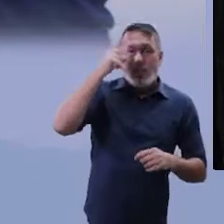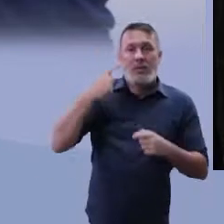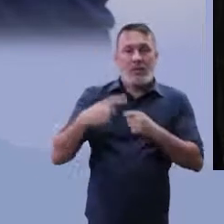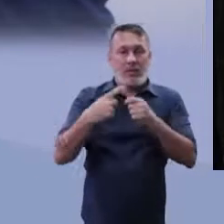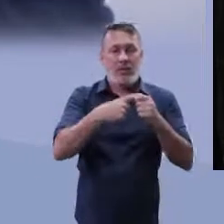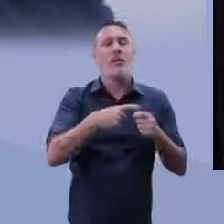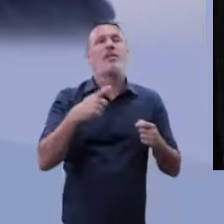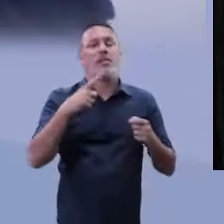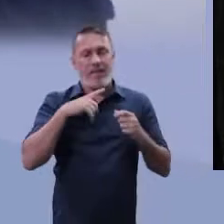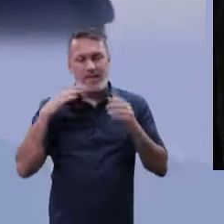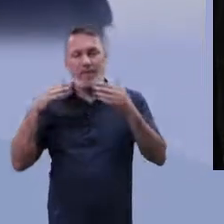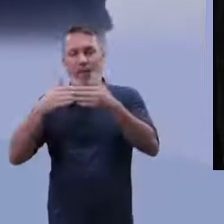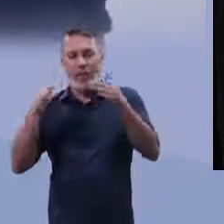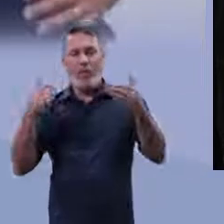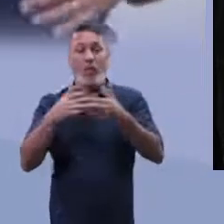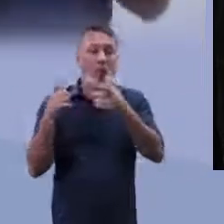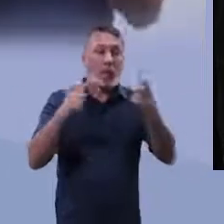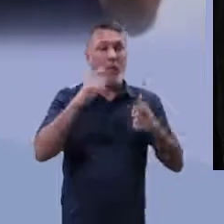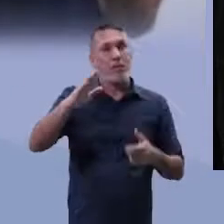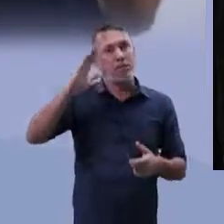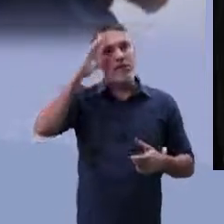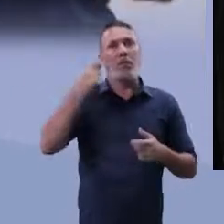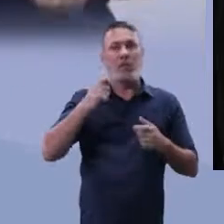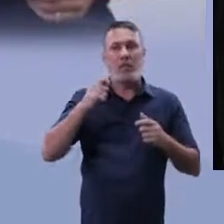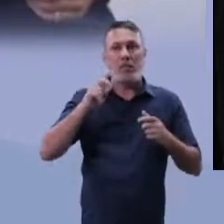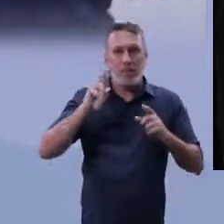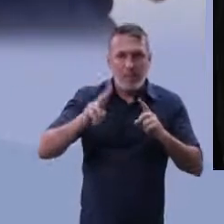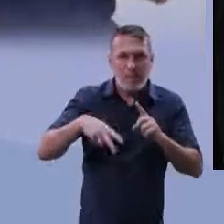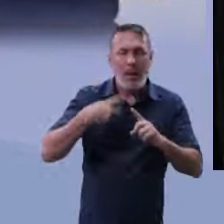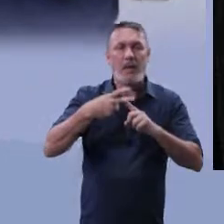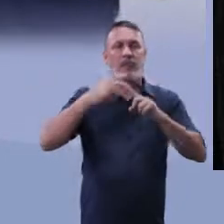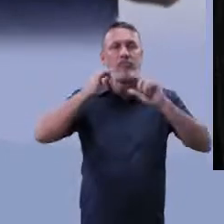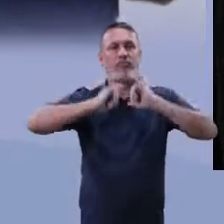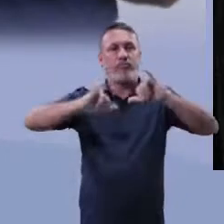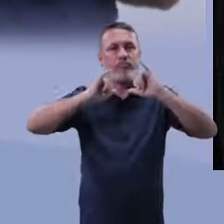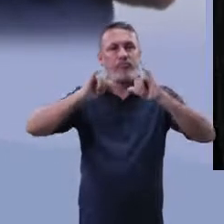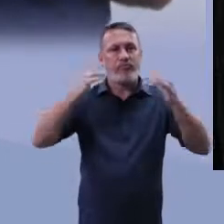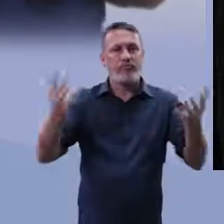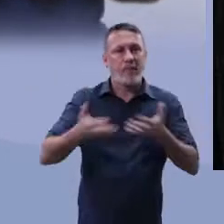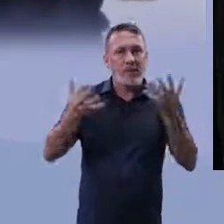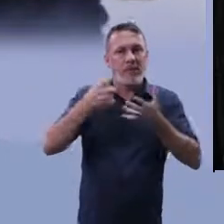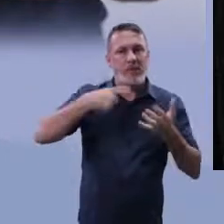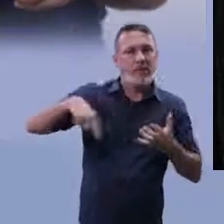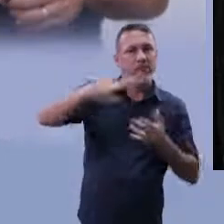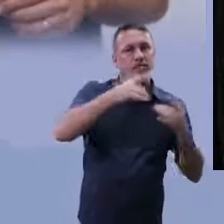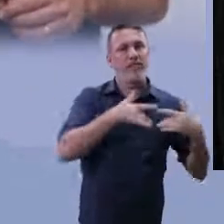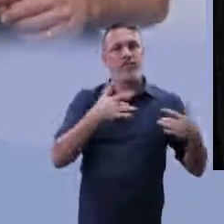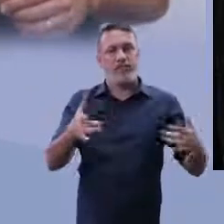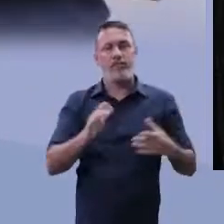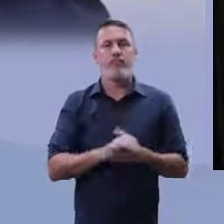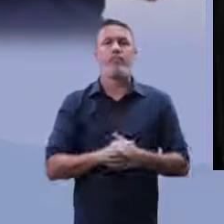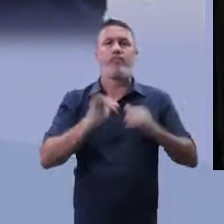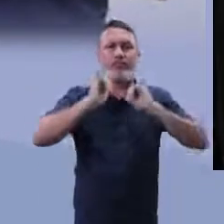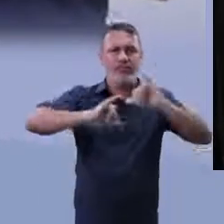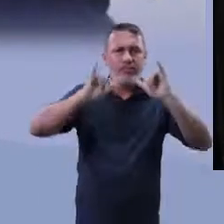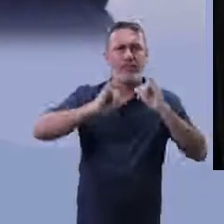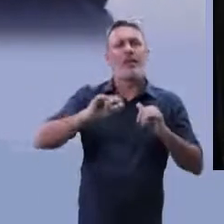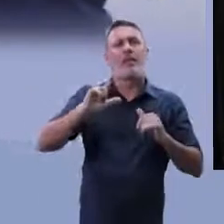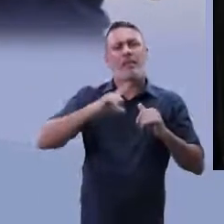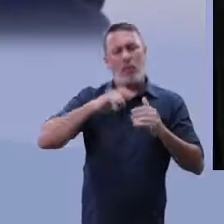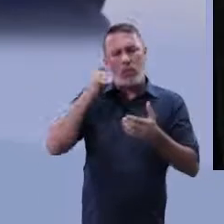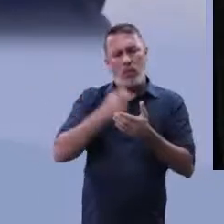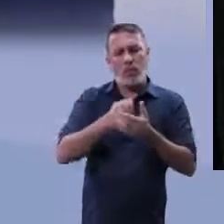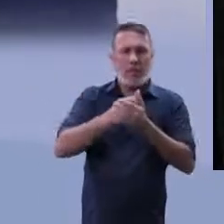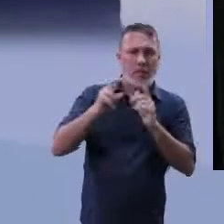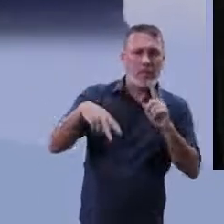federal estabelecessem as regiões prioritárias do país para intensificação das campanhas de doação de sangue. A campanha